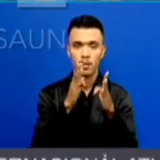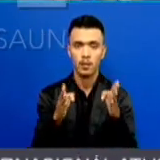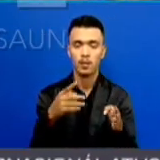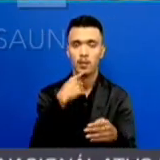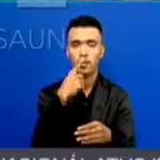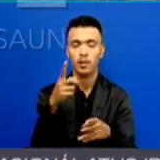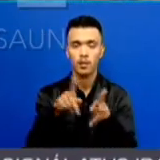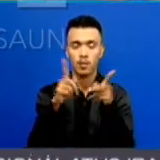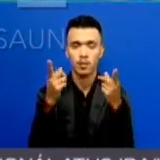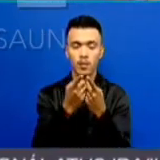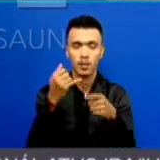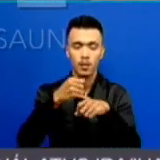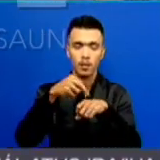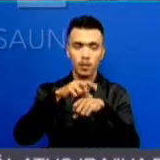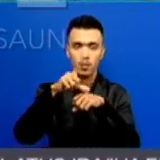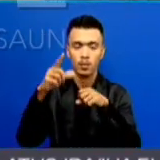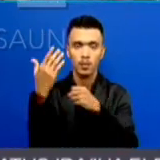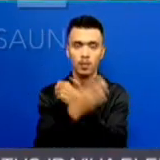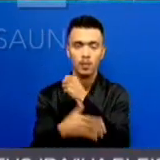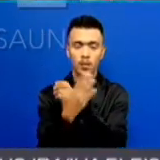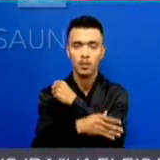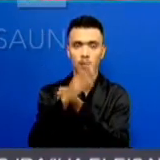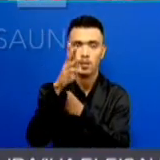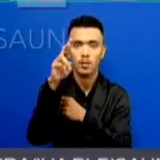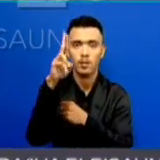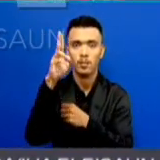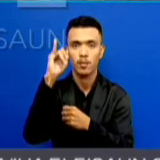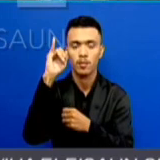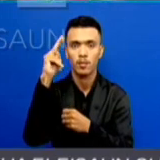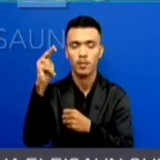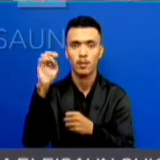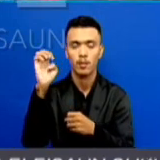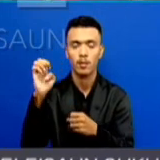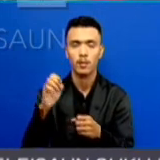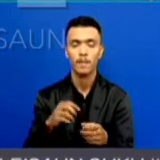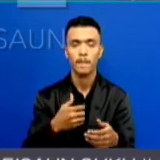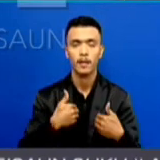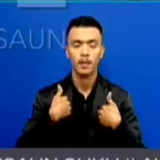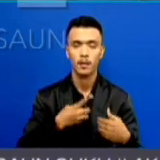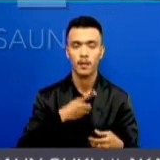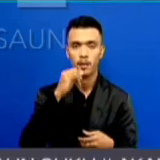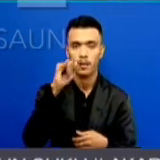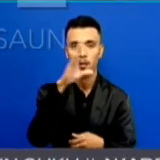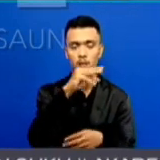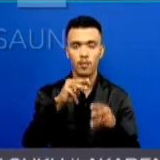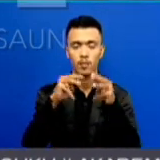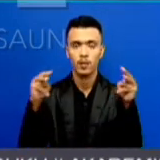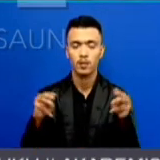Neateteng, Kompanye Internasional Husi Nasam Brunei Darussalam, akar ke investe setor turismo, iha dili no munisipio